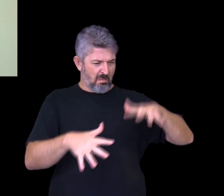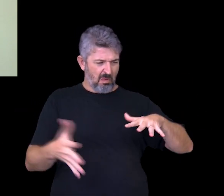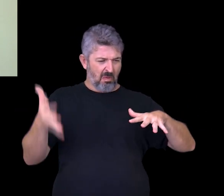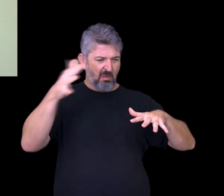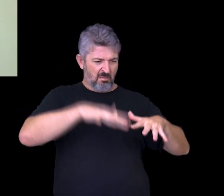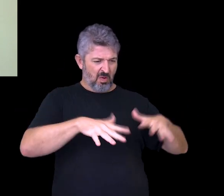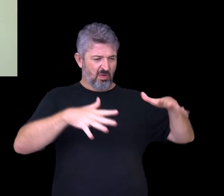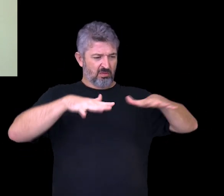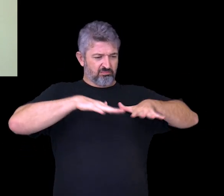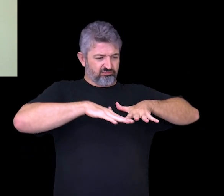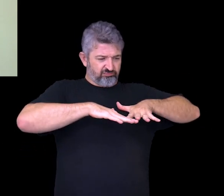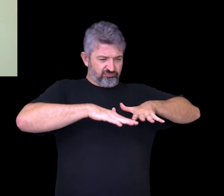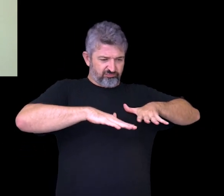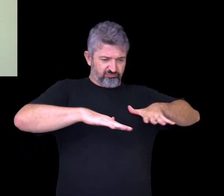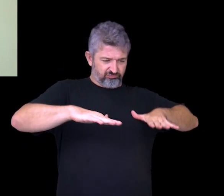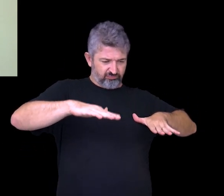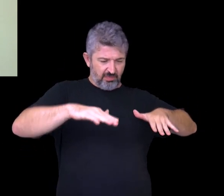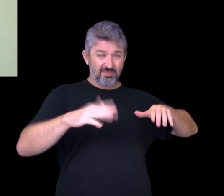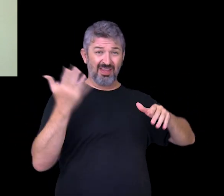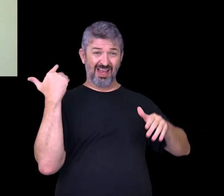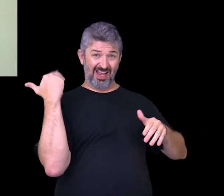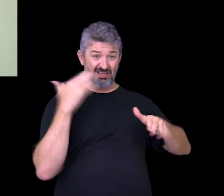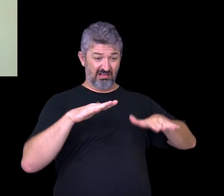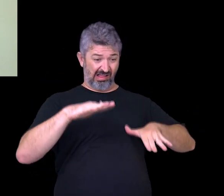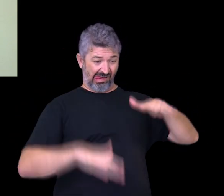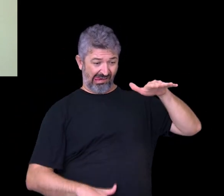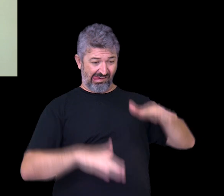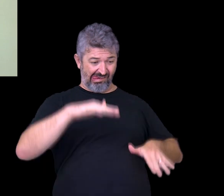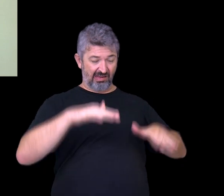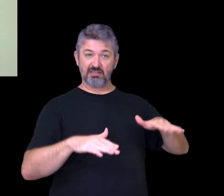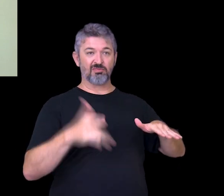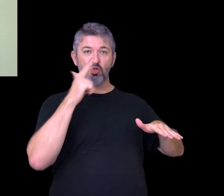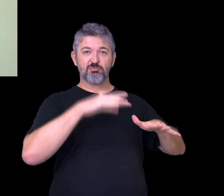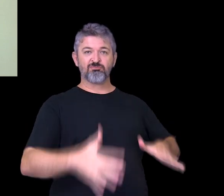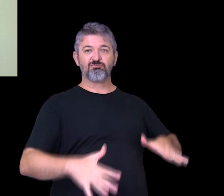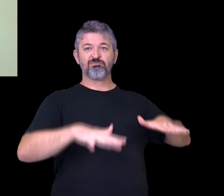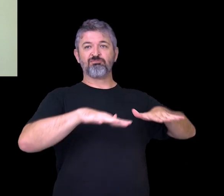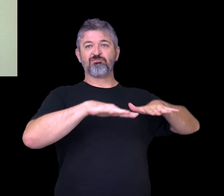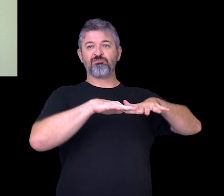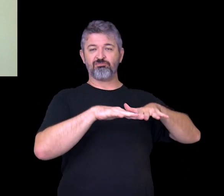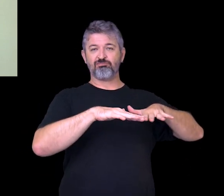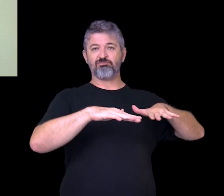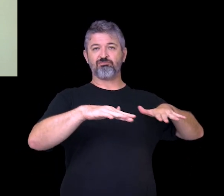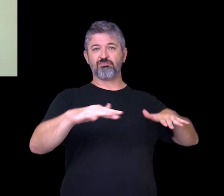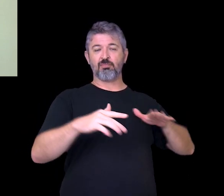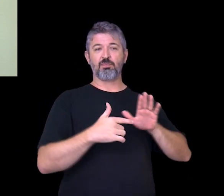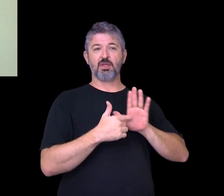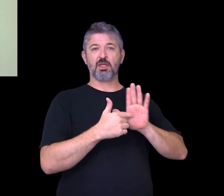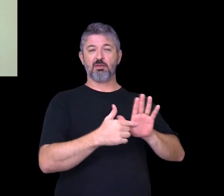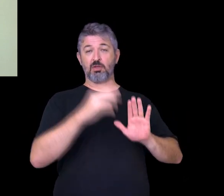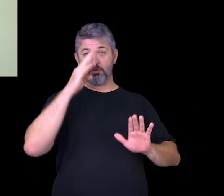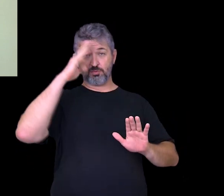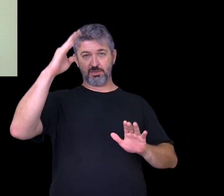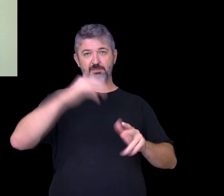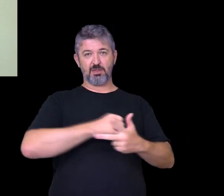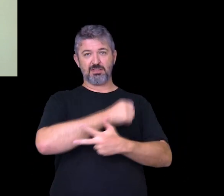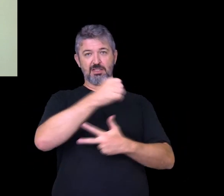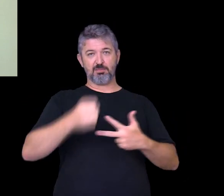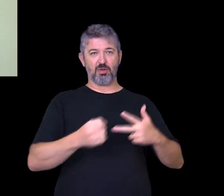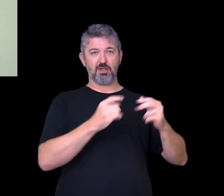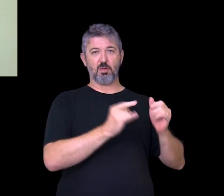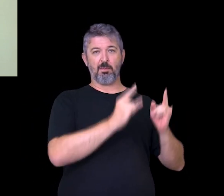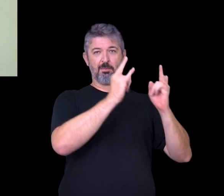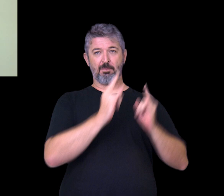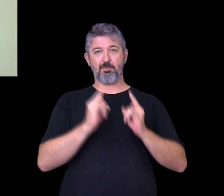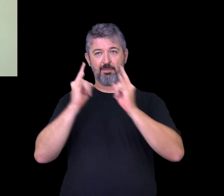com os desníveis que elevam a esplanada dos ministérios e dão destaque aos palácios do poder. Eu falei palácio,